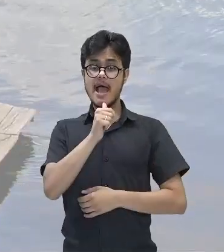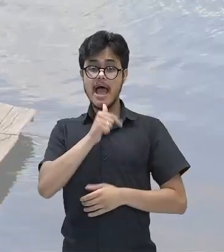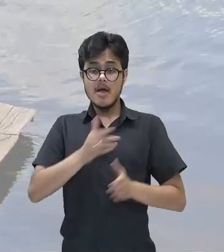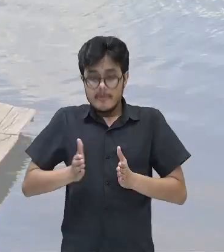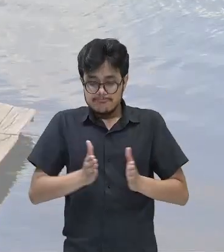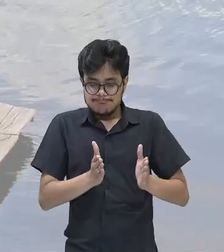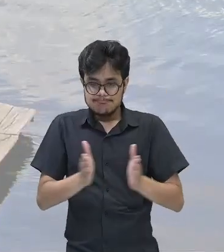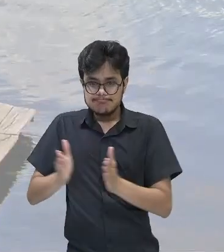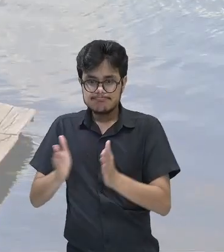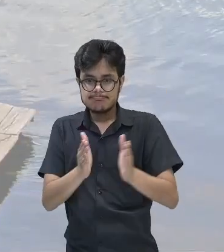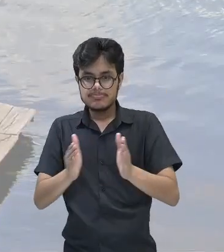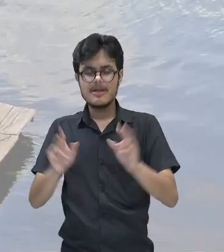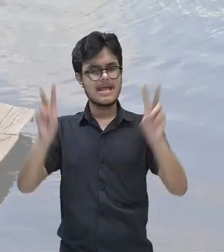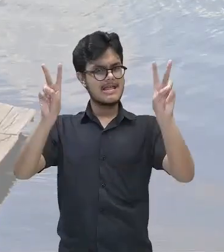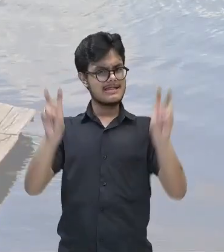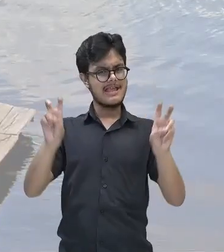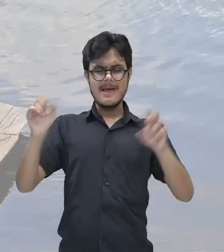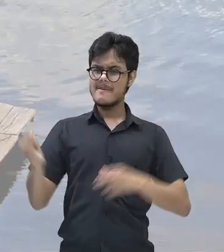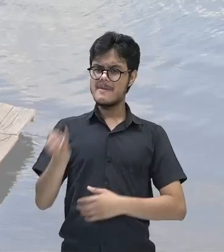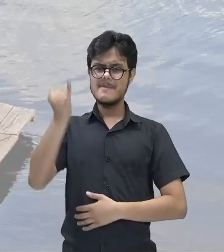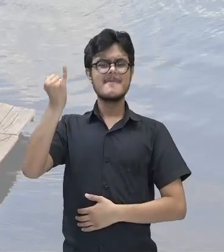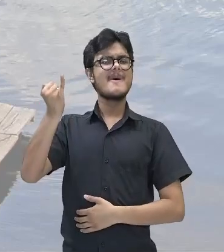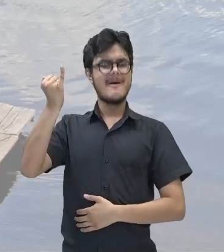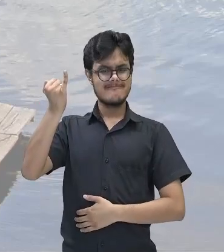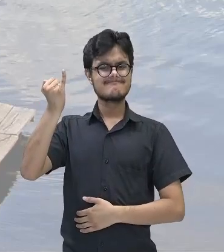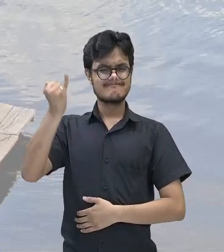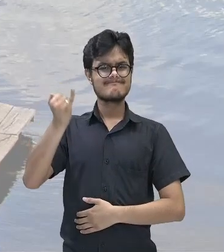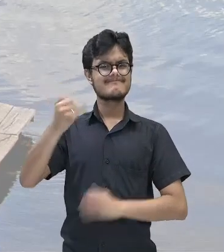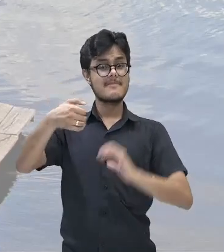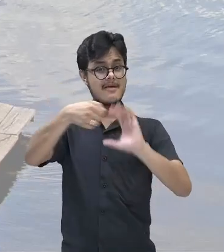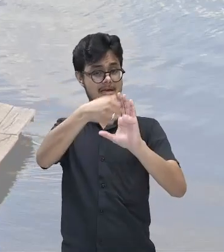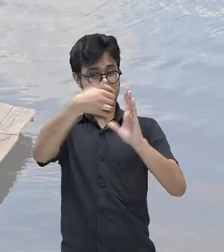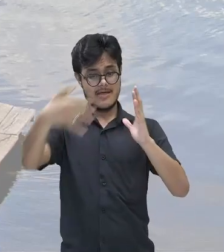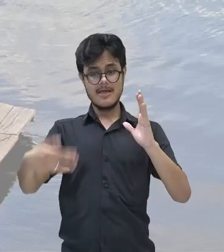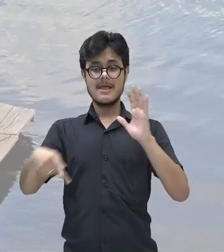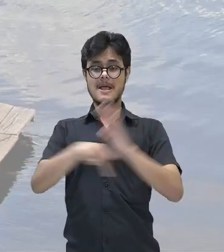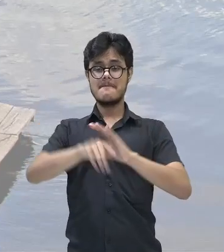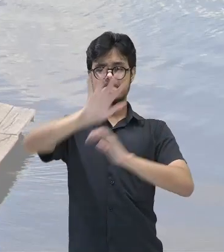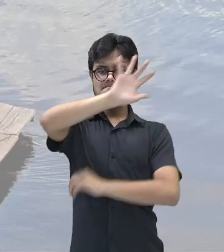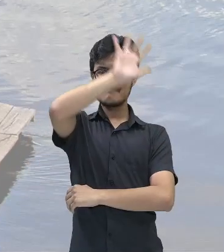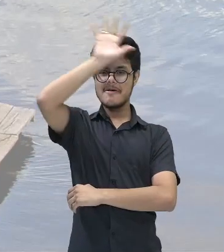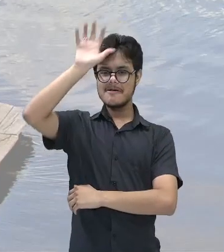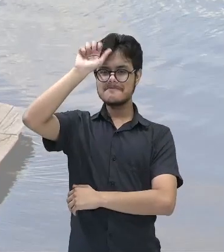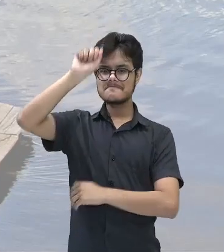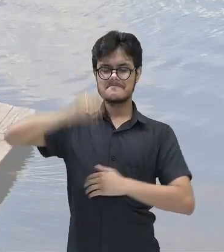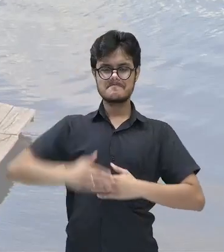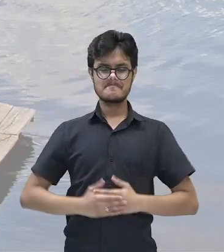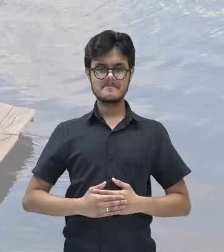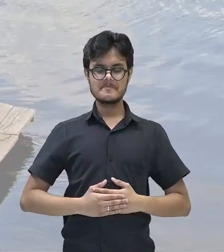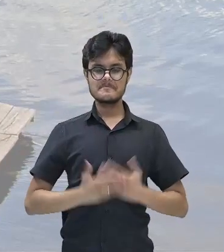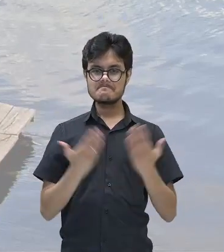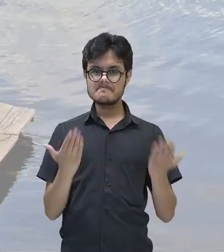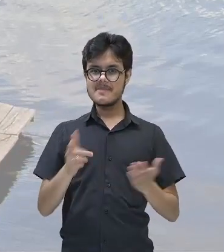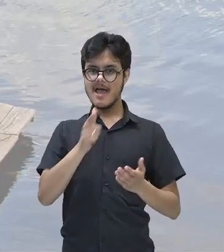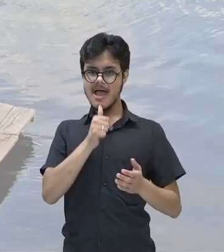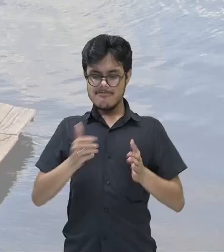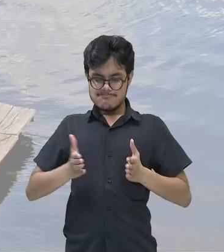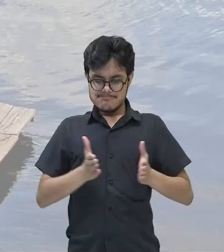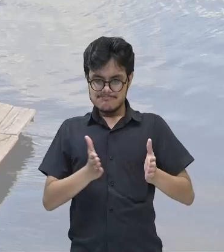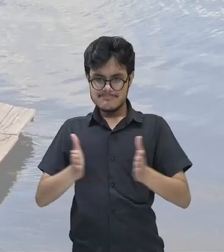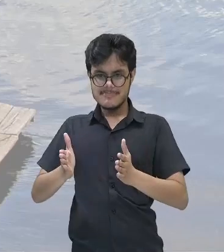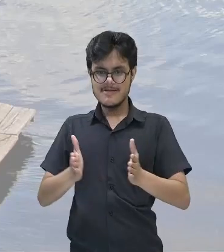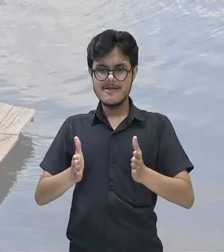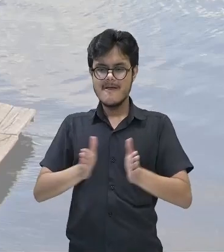hidrografia, um outro aspecto aí da região amazônica, né? Então, a hidrografia da Amazônia, ela compreende a